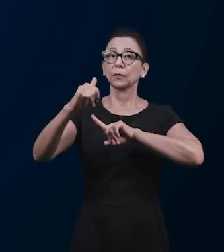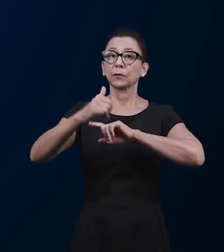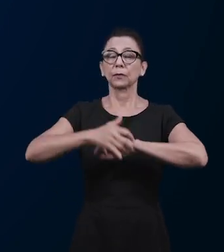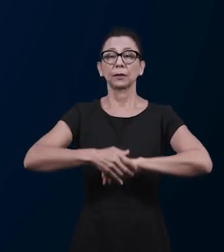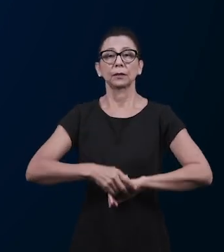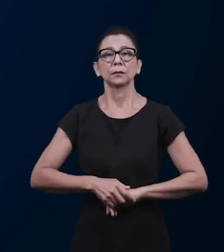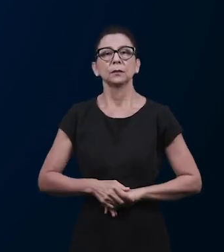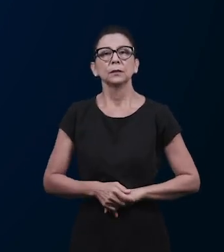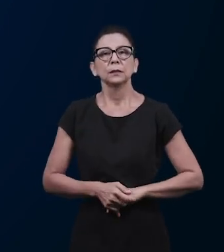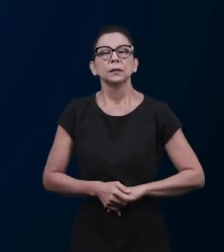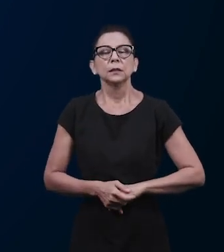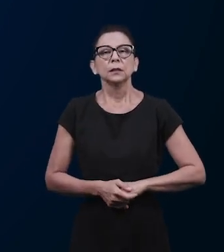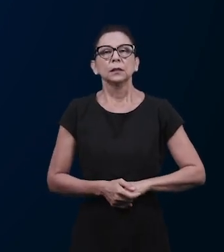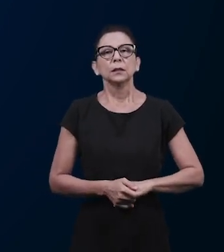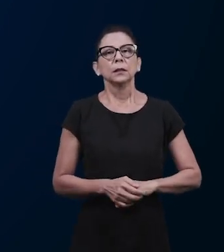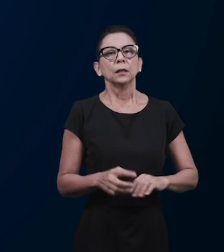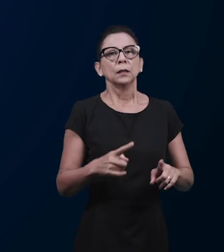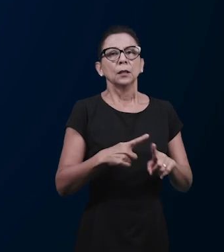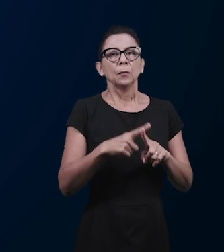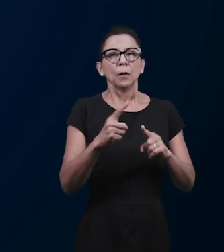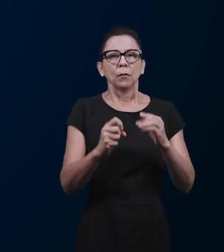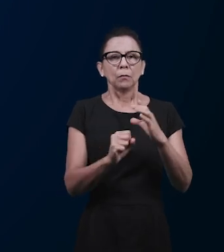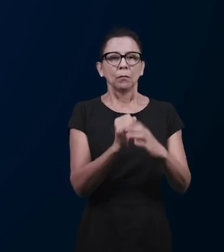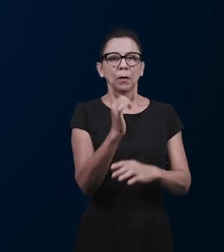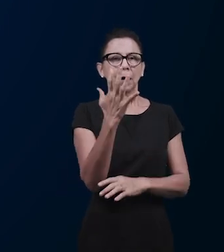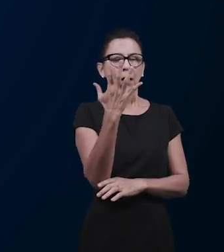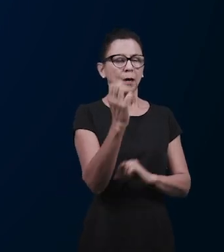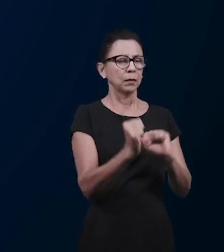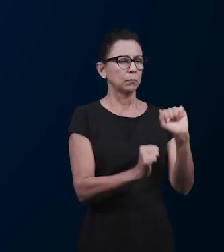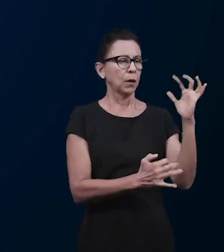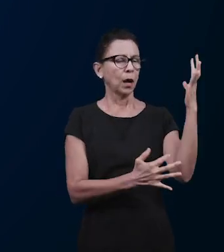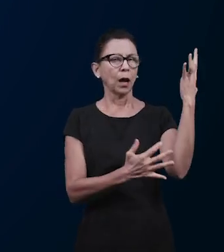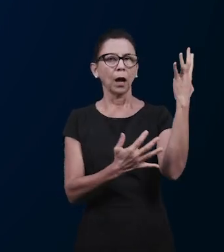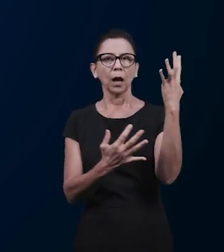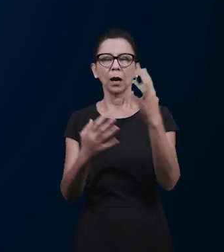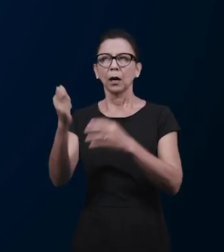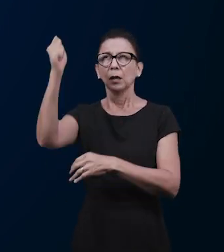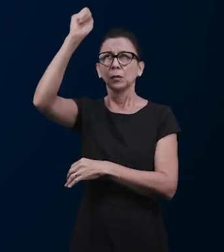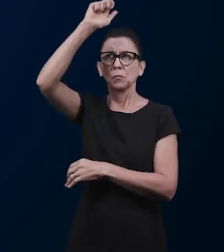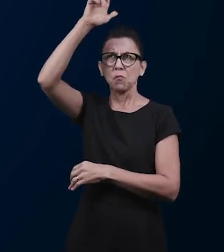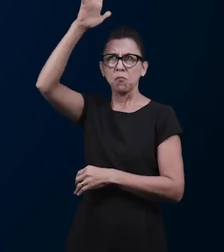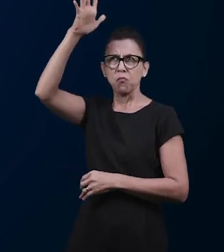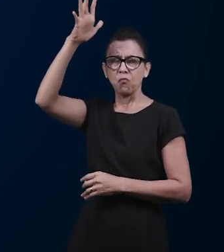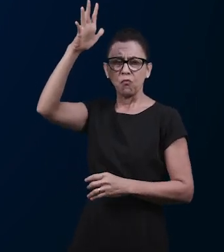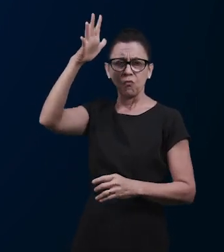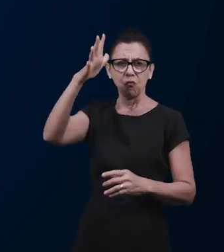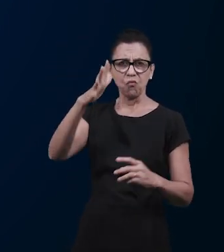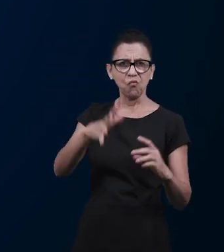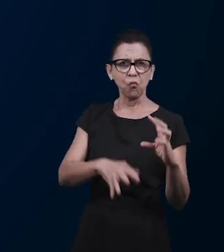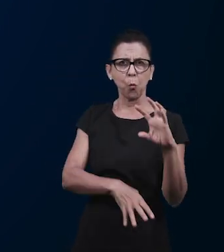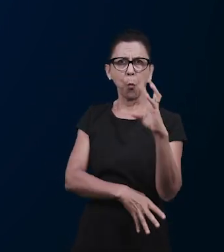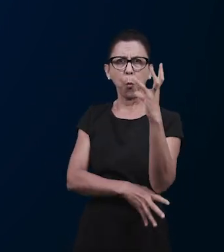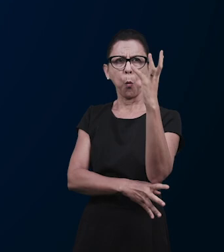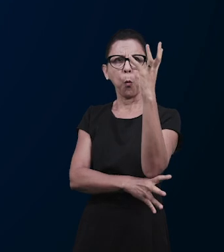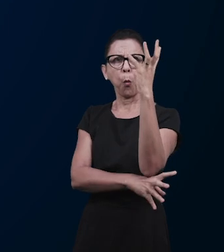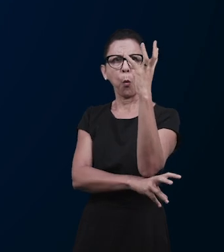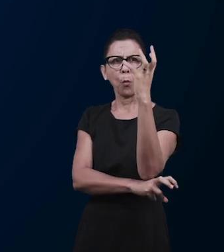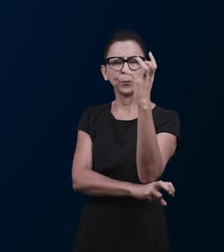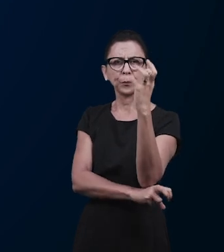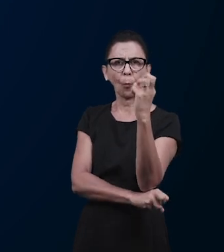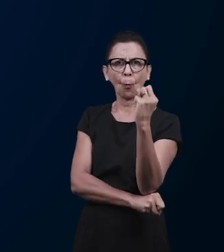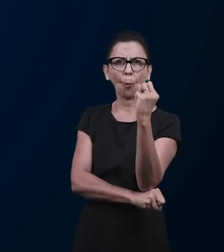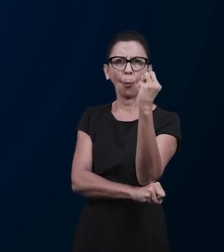seguinte: mas vindo o sol queimou-se e secou-se porque não tinha raiz. O